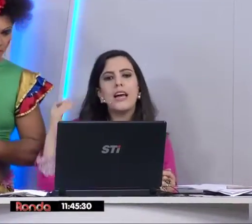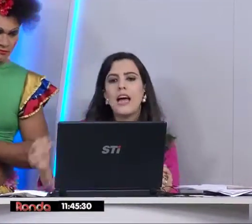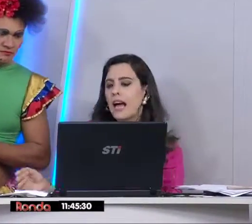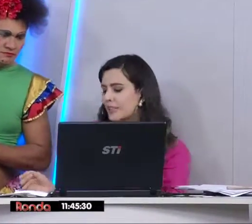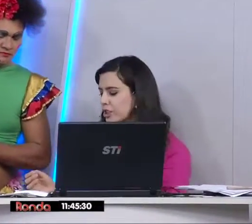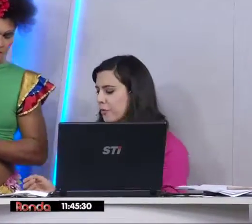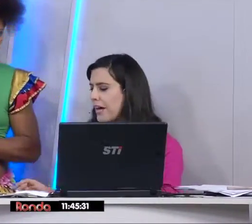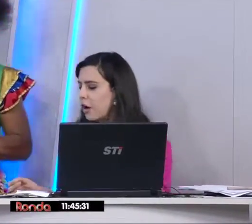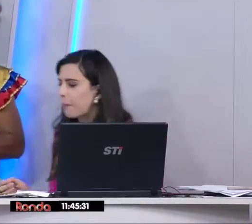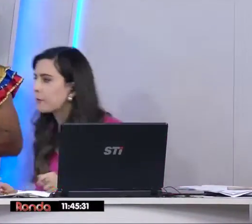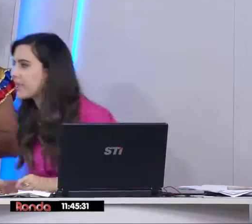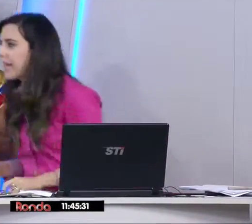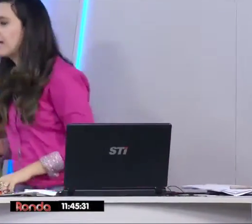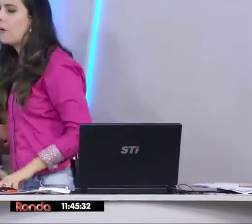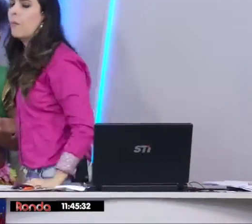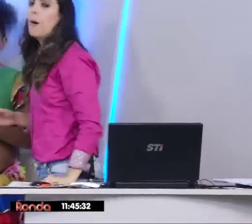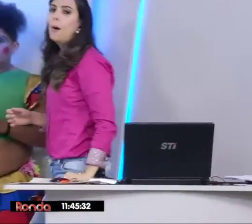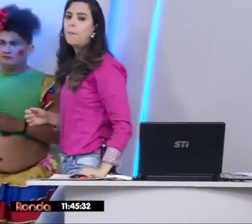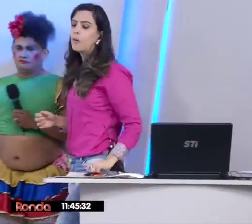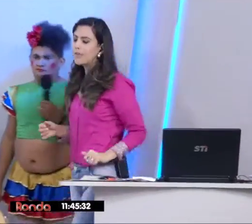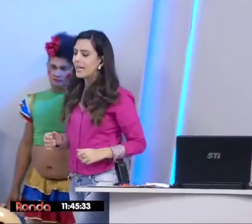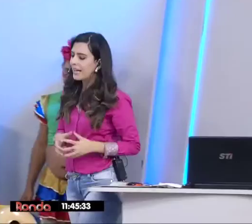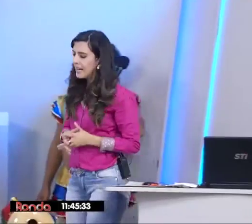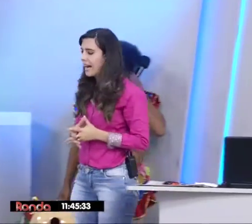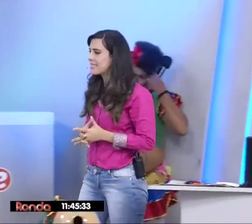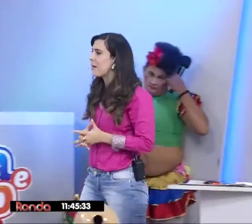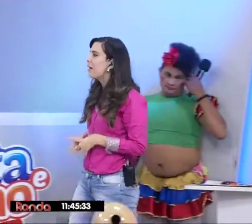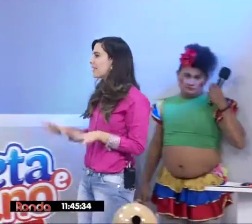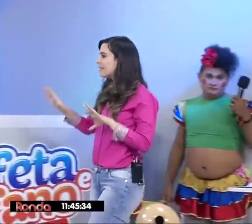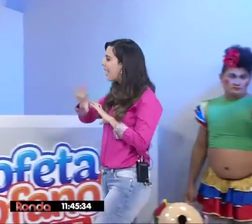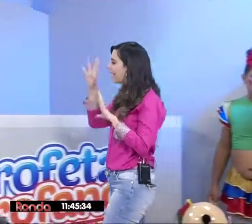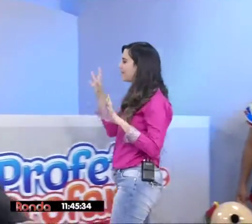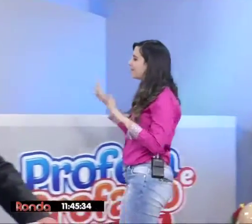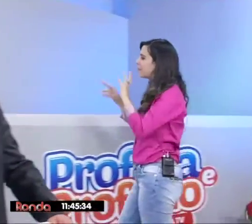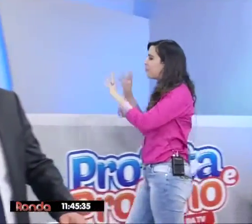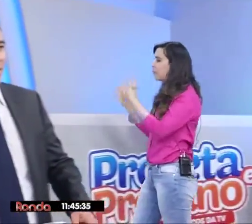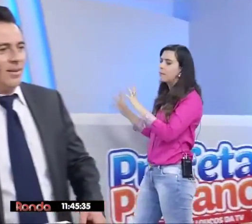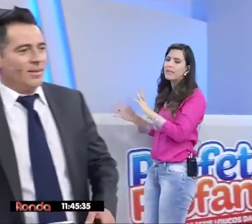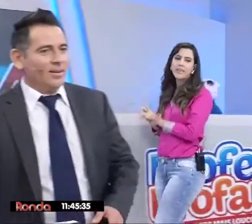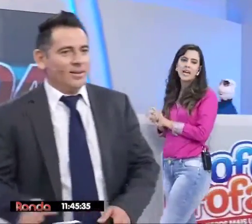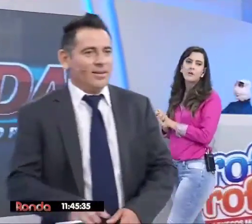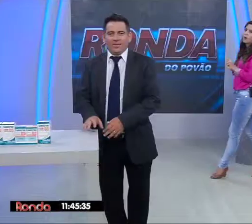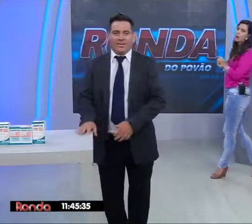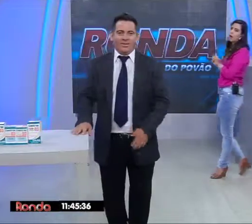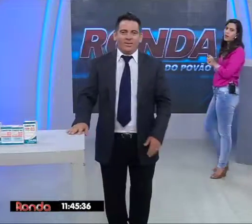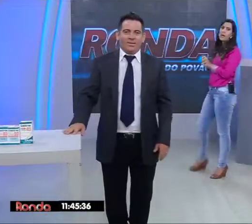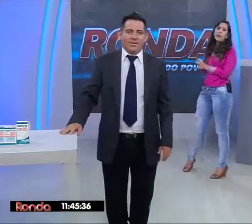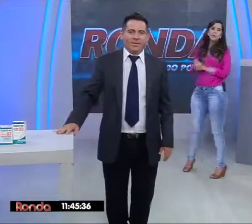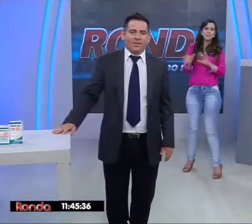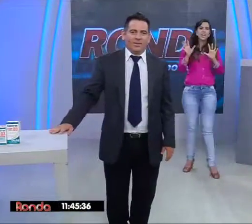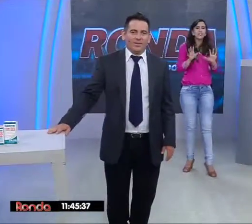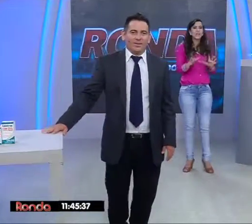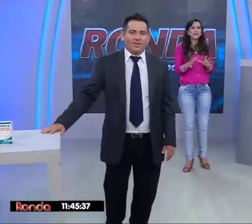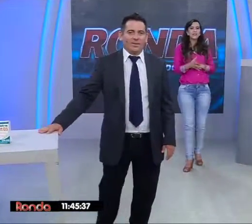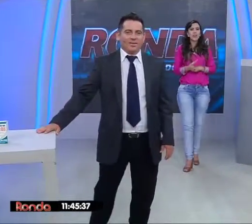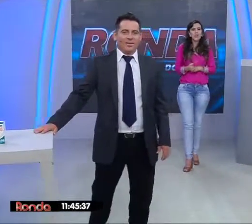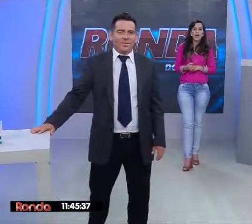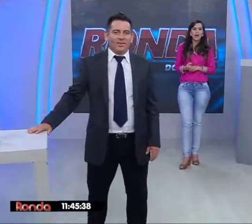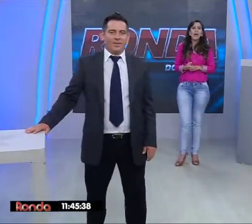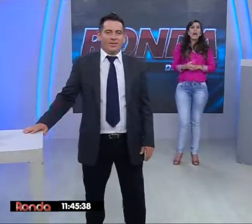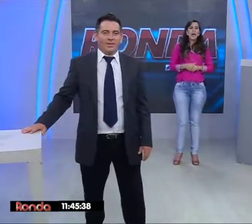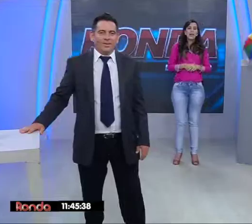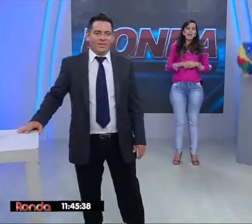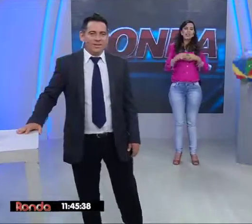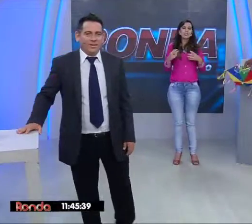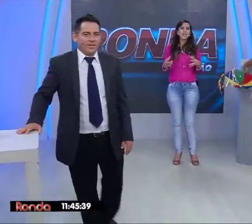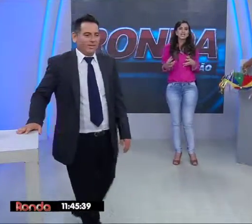Pádua, a gente vai agora pro telão, porque a Samantha teve um probleminha técnico agora, mas já ela vai entrar no